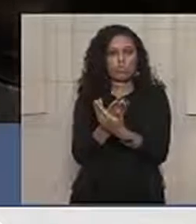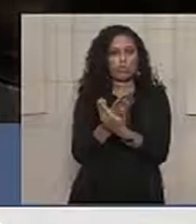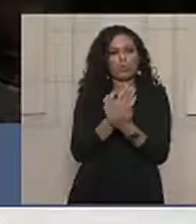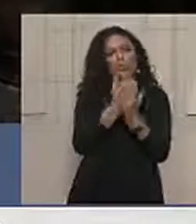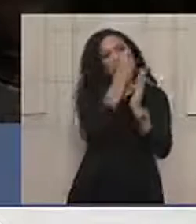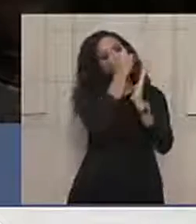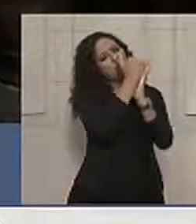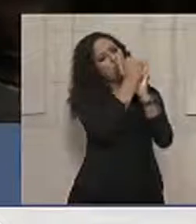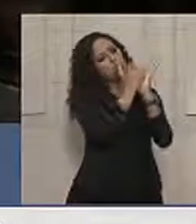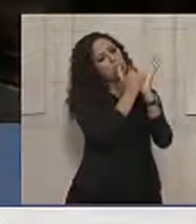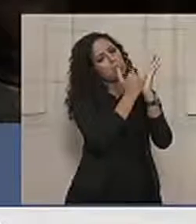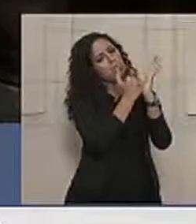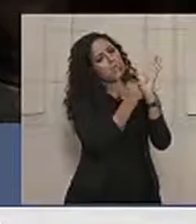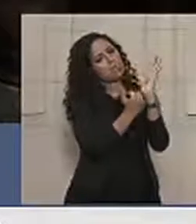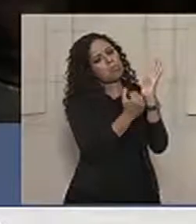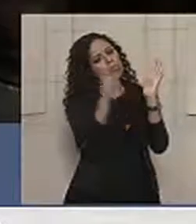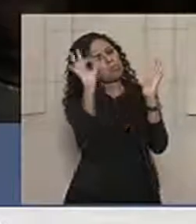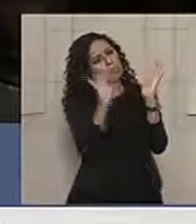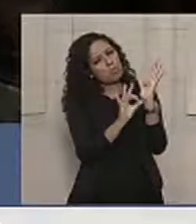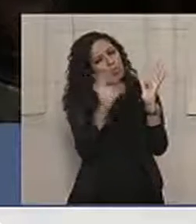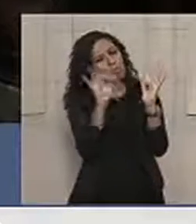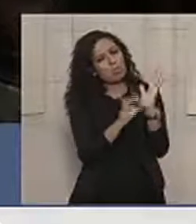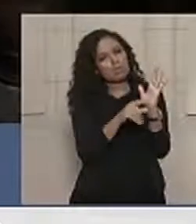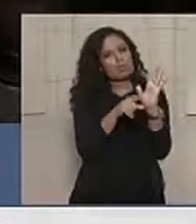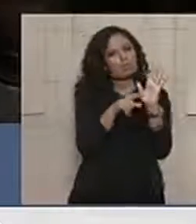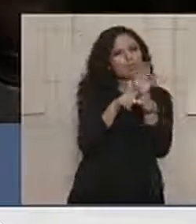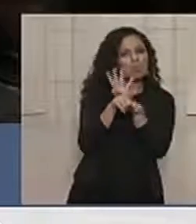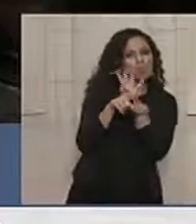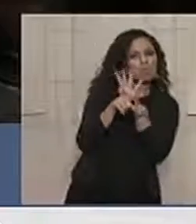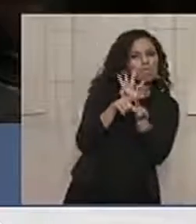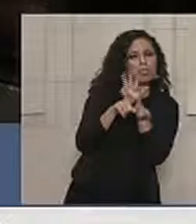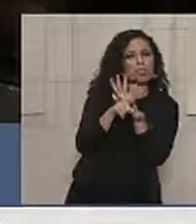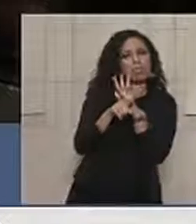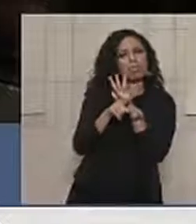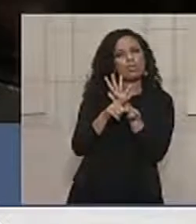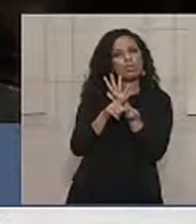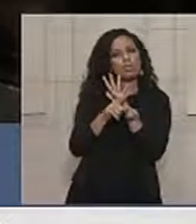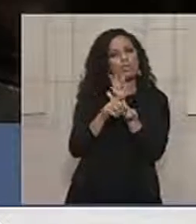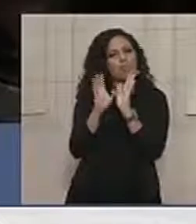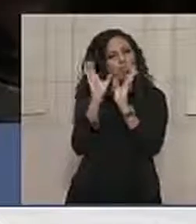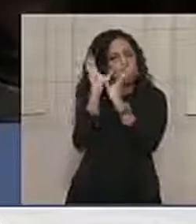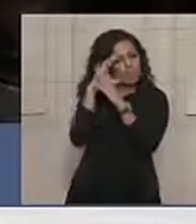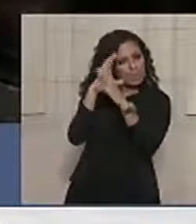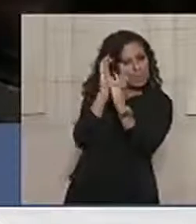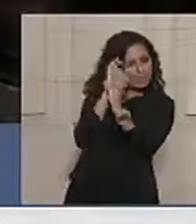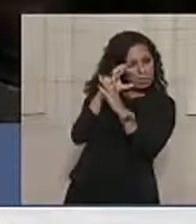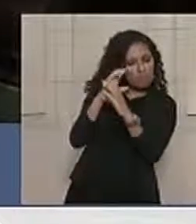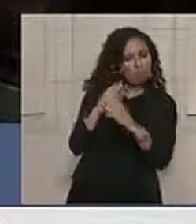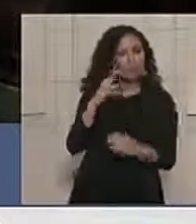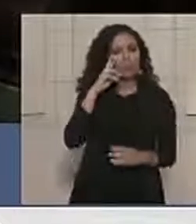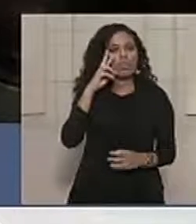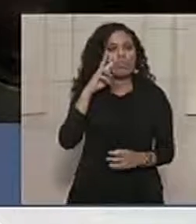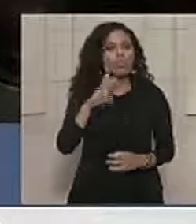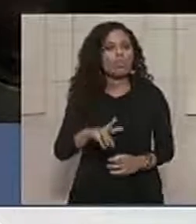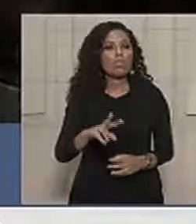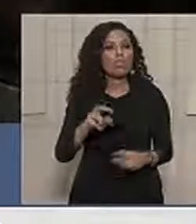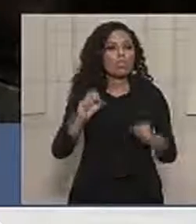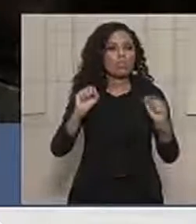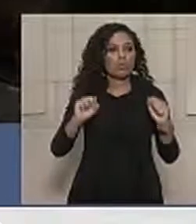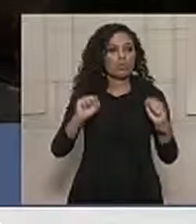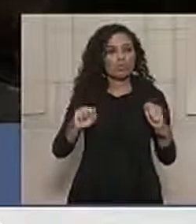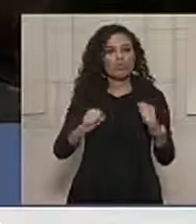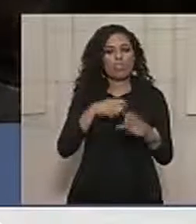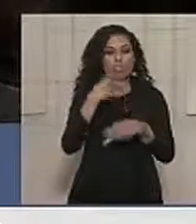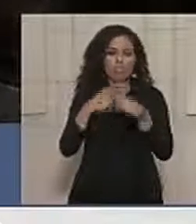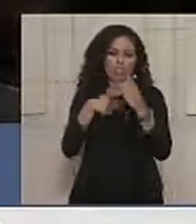dados estatísticos, com pesquisas científicas, né? O que mais a gente tem é produção. A gente podia dar uma série